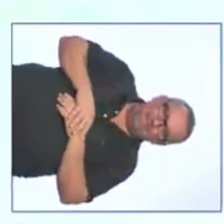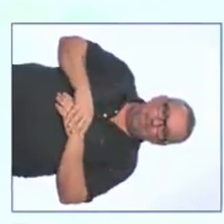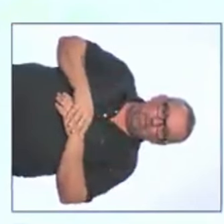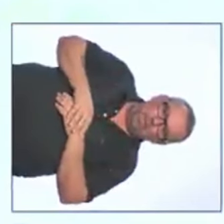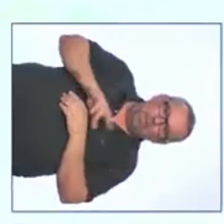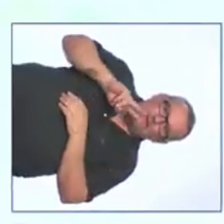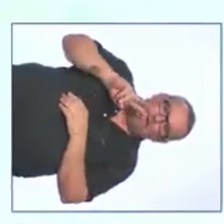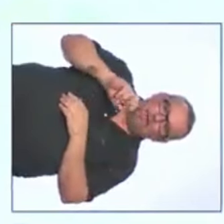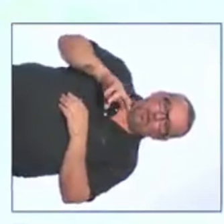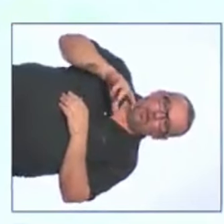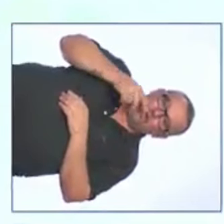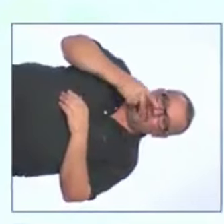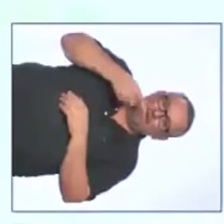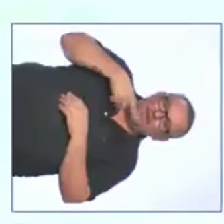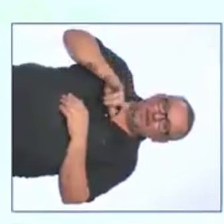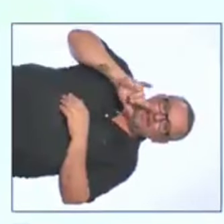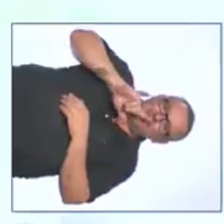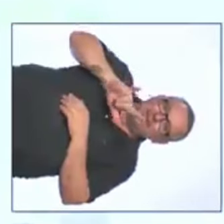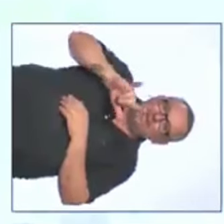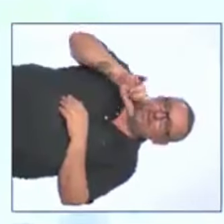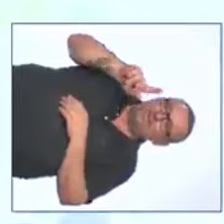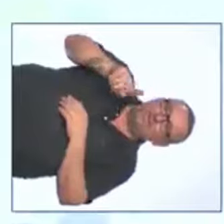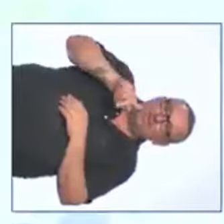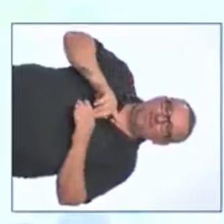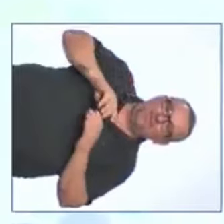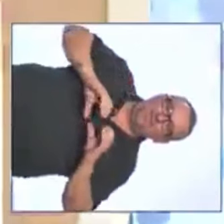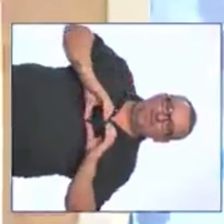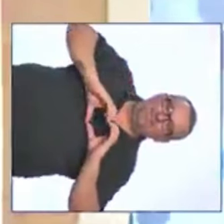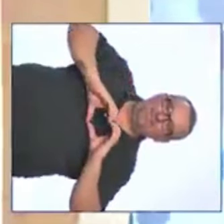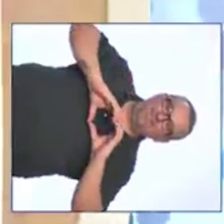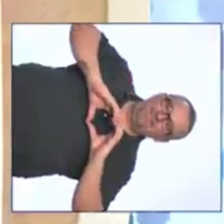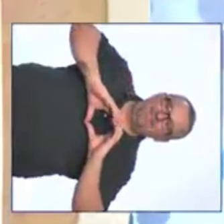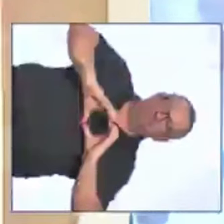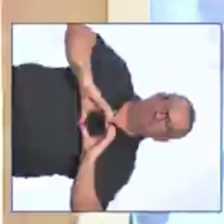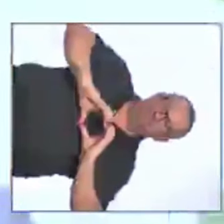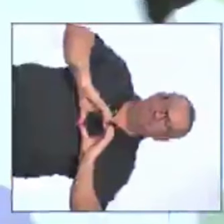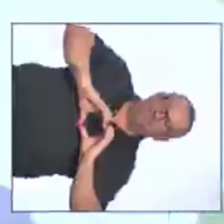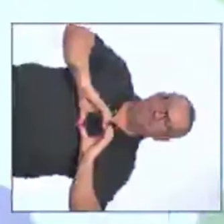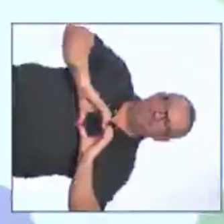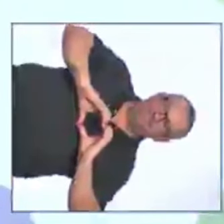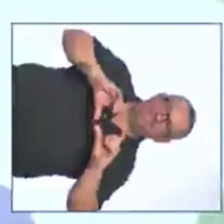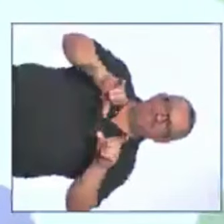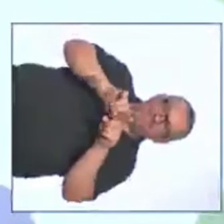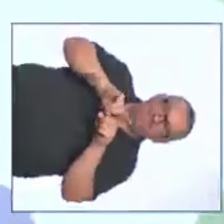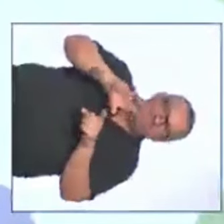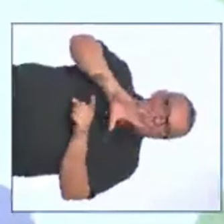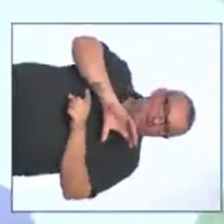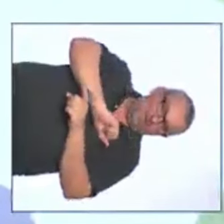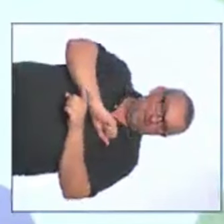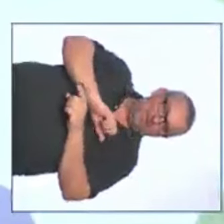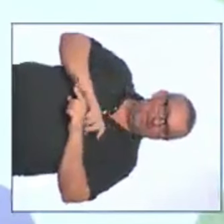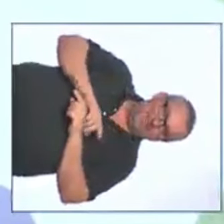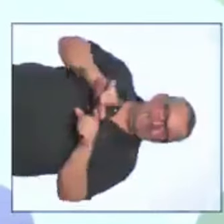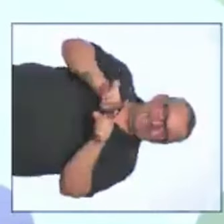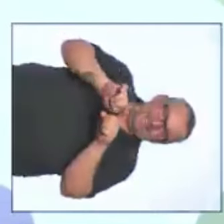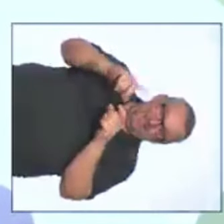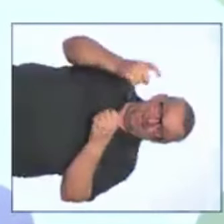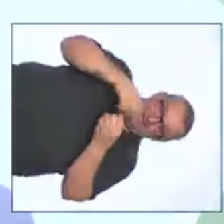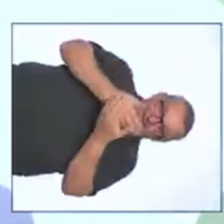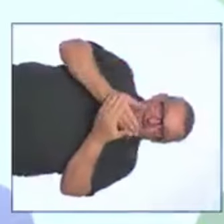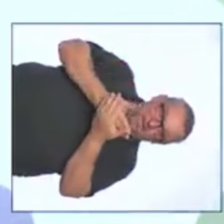a Vitória disse eu amo essas professoras calma aí vai coração aqui ó só amor pronto volta pra aula volta volta então vamos lá